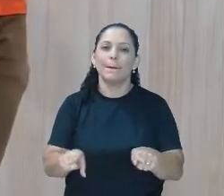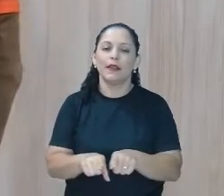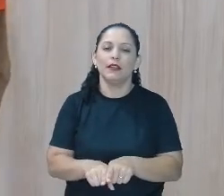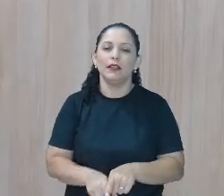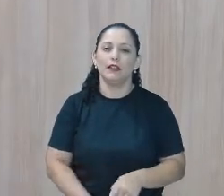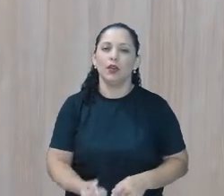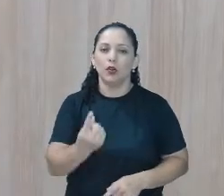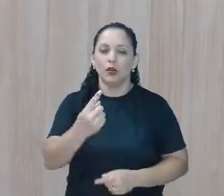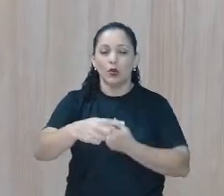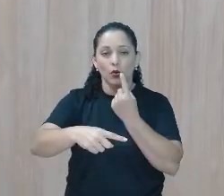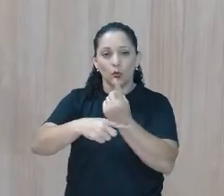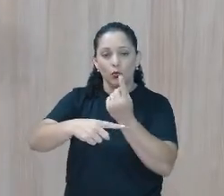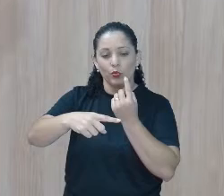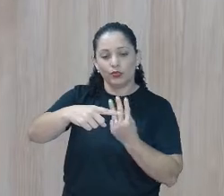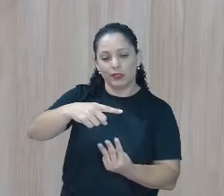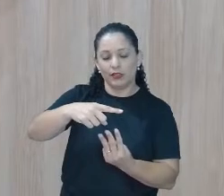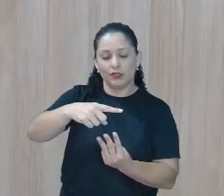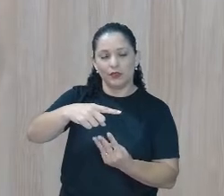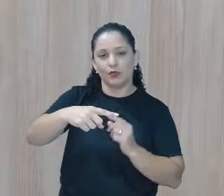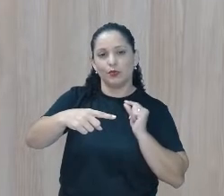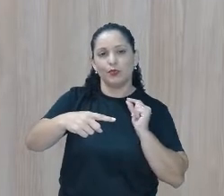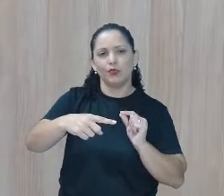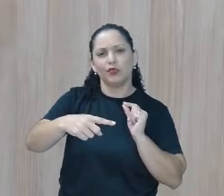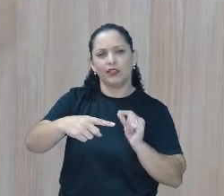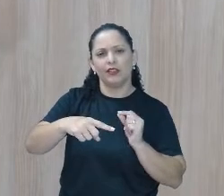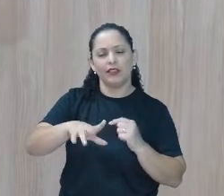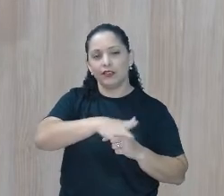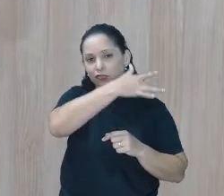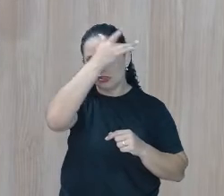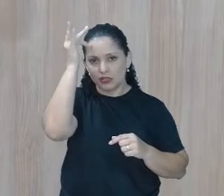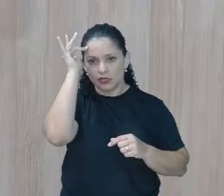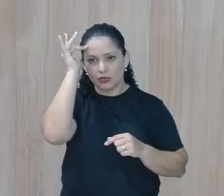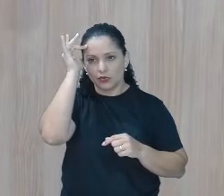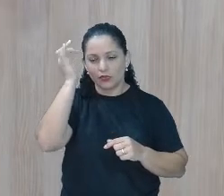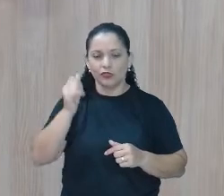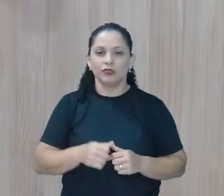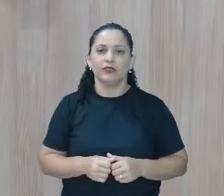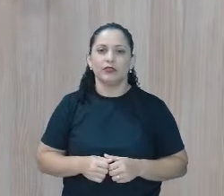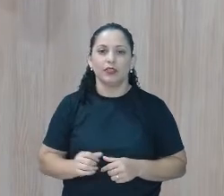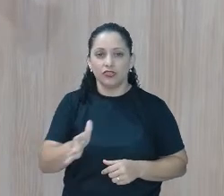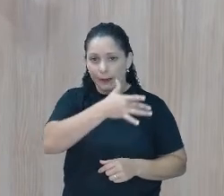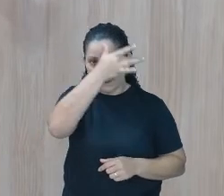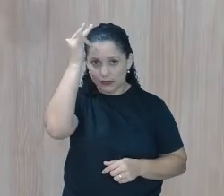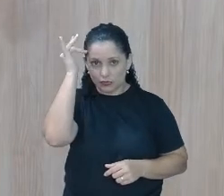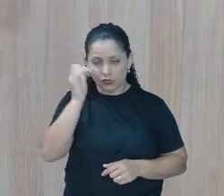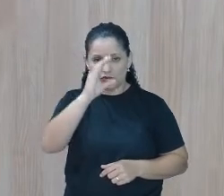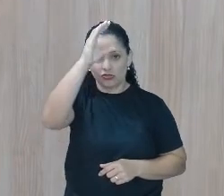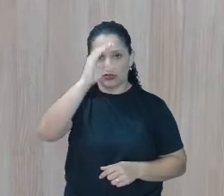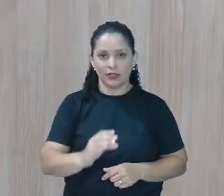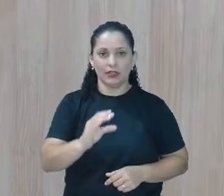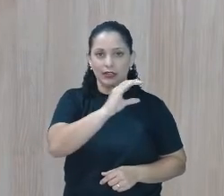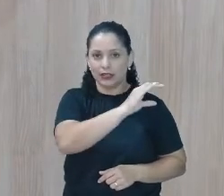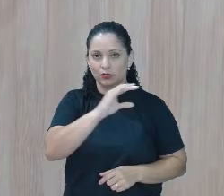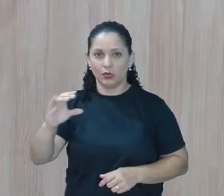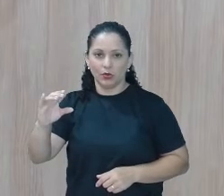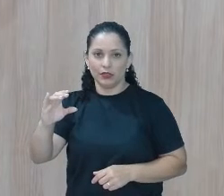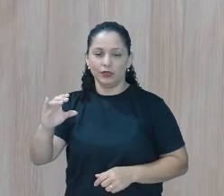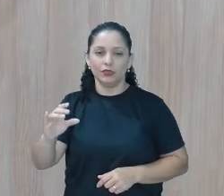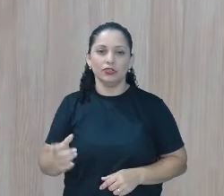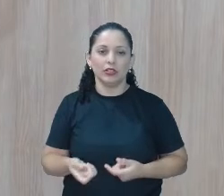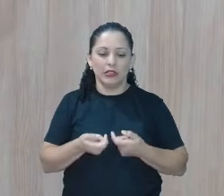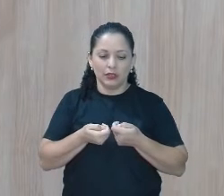Dini, 1/3 que o pessoal, né, os cristãos católicos têm na